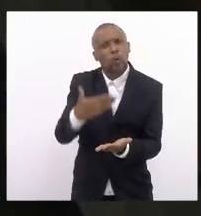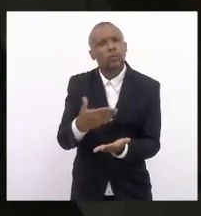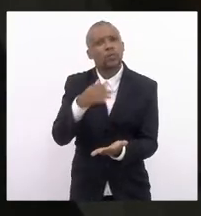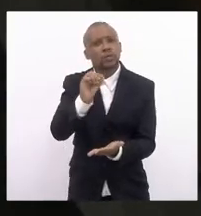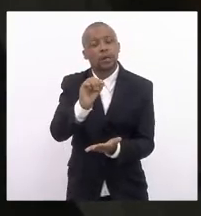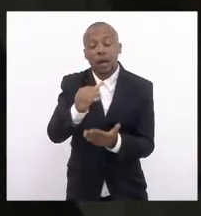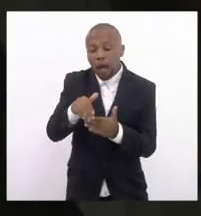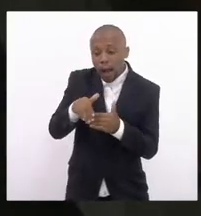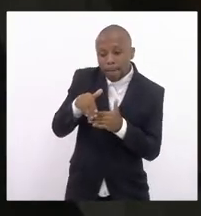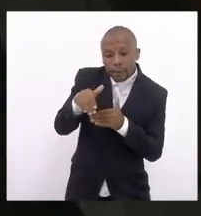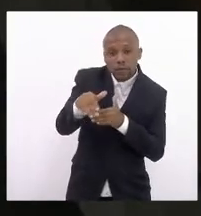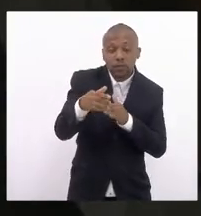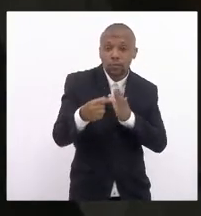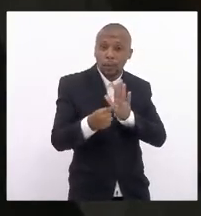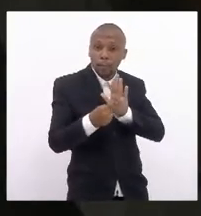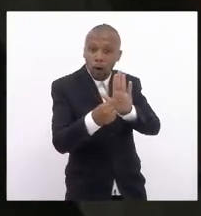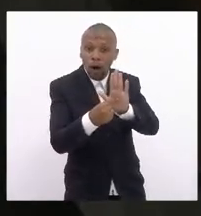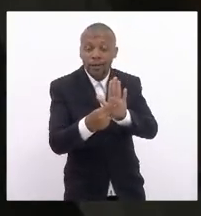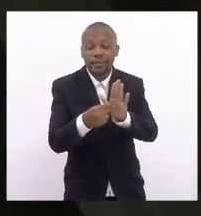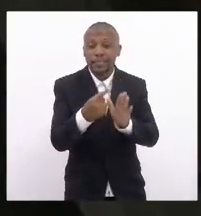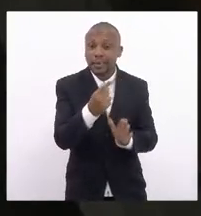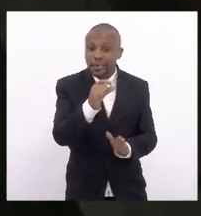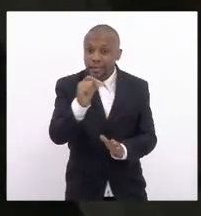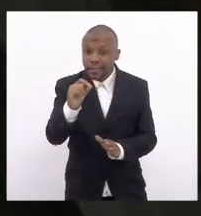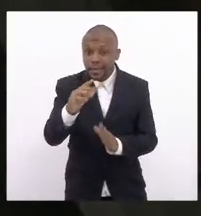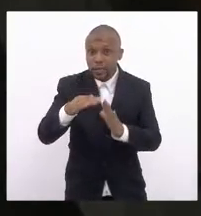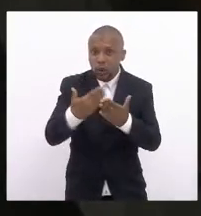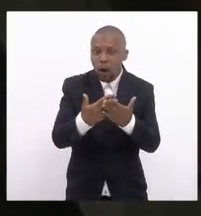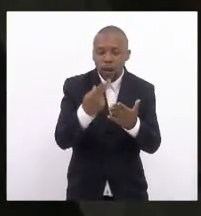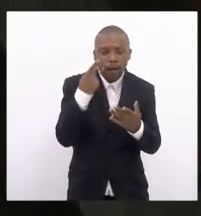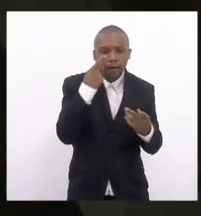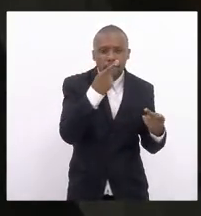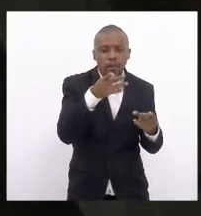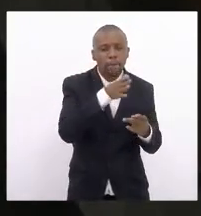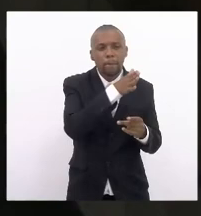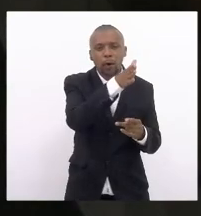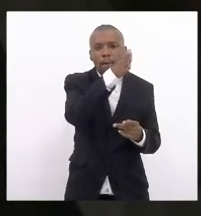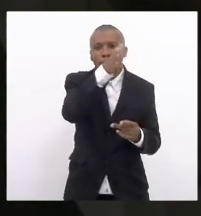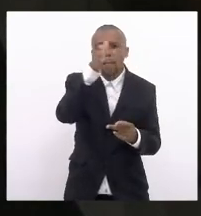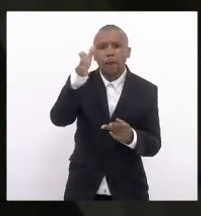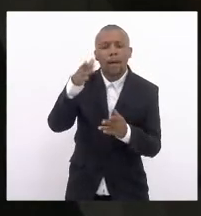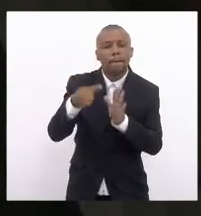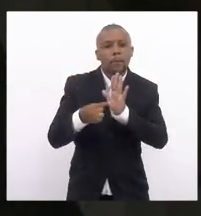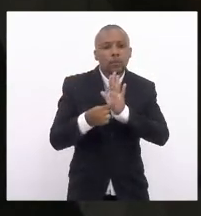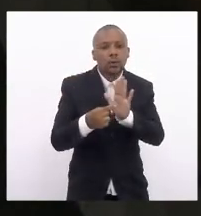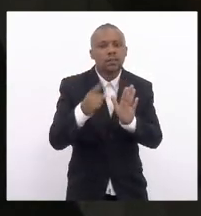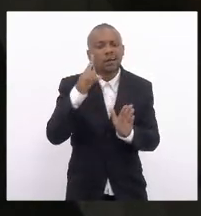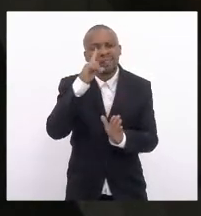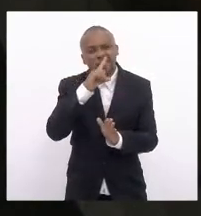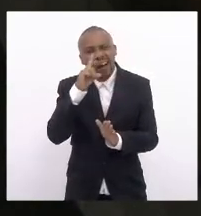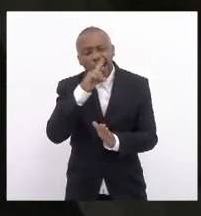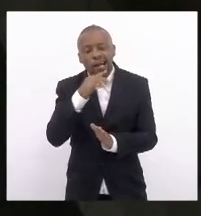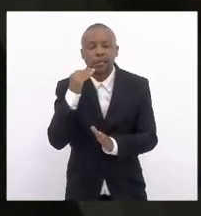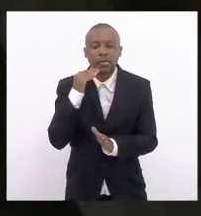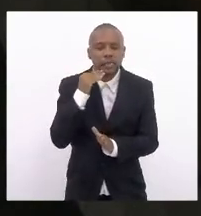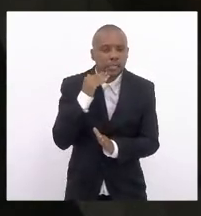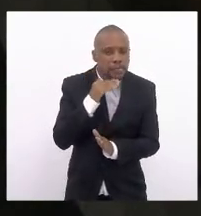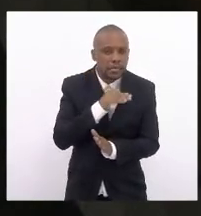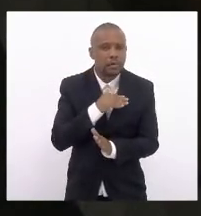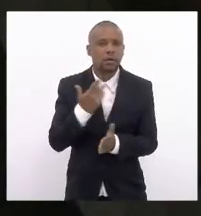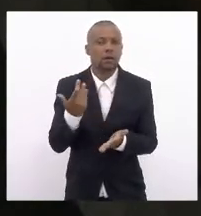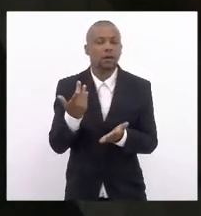partir de uma amostra de mais de 100 escolas visitadas, mostrando ainda as fragilidades na implementação